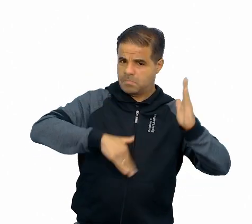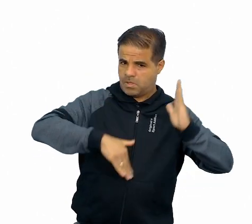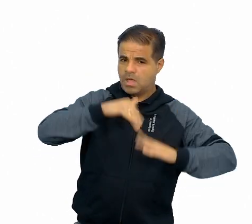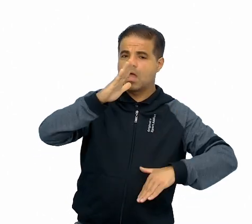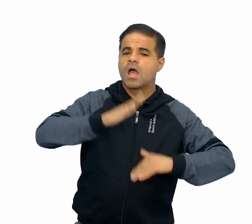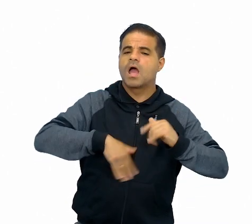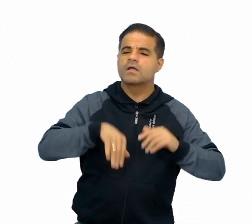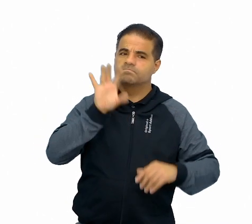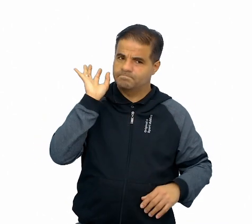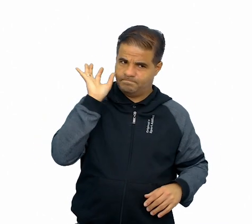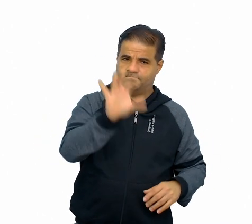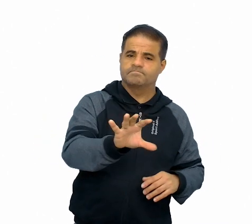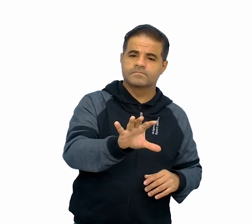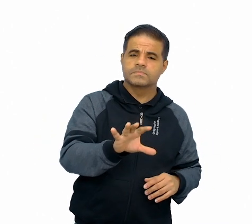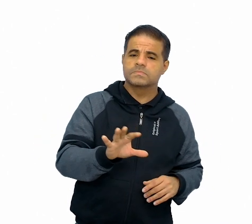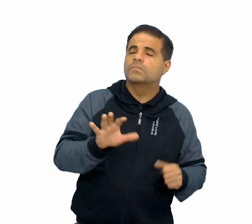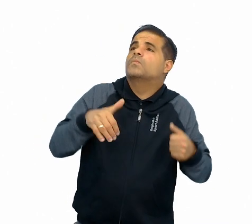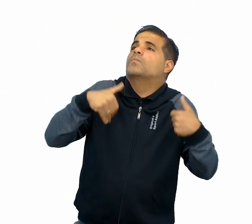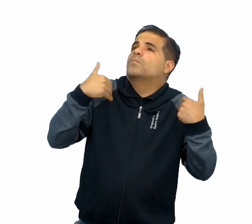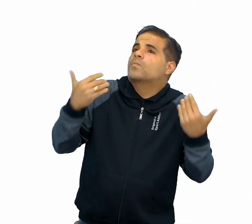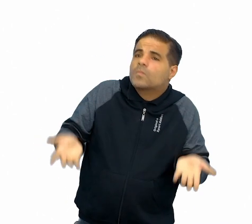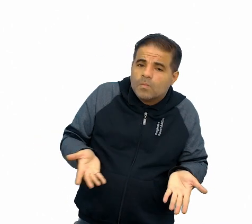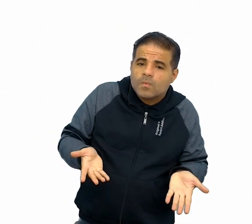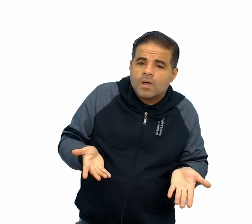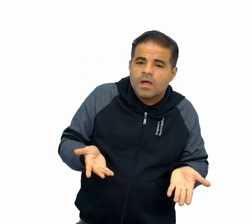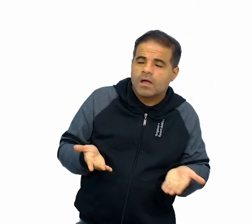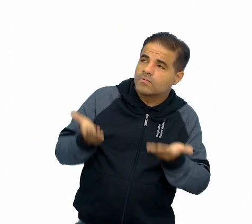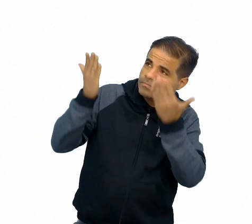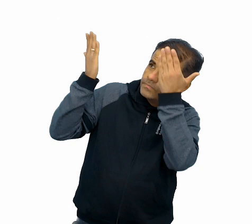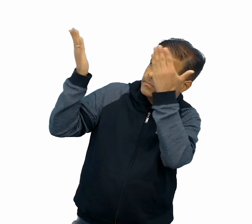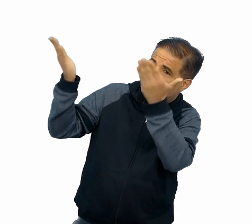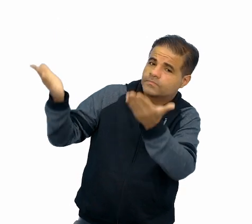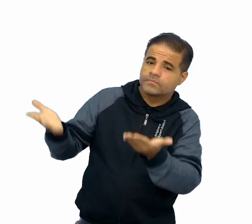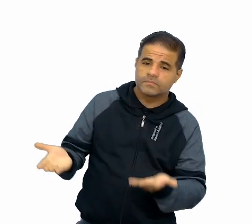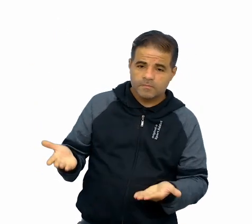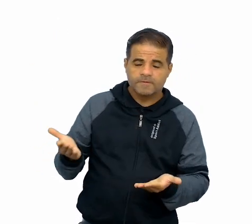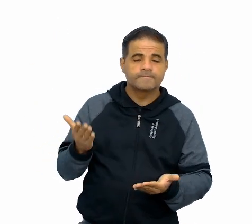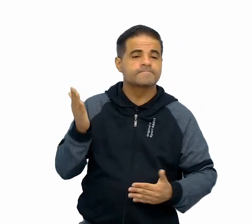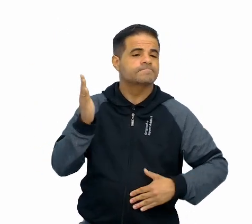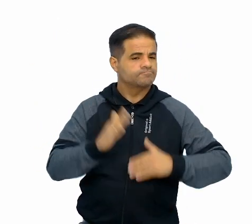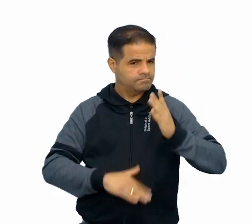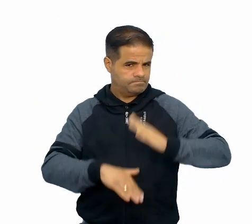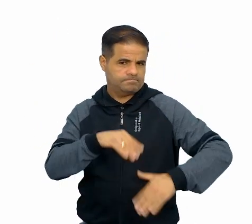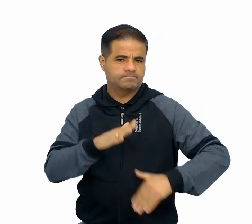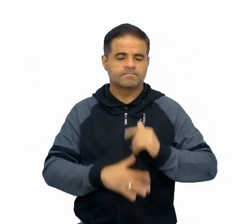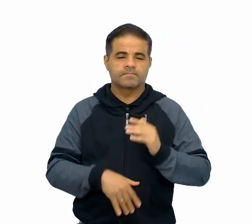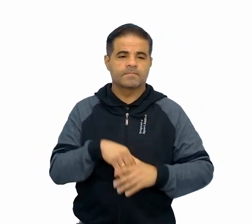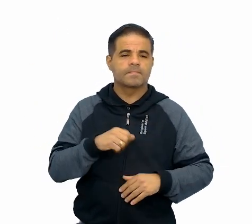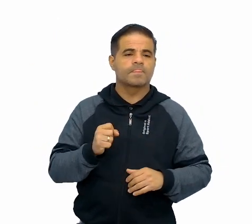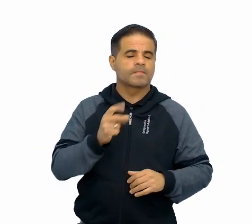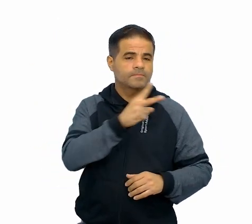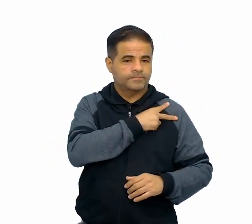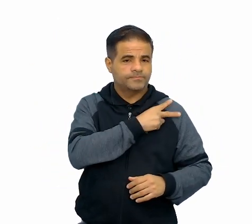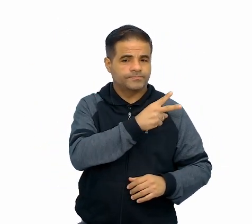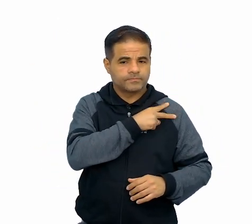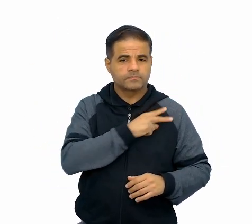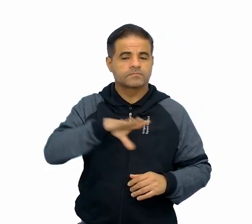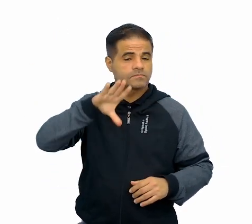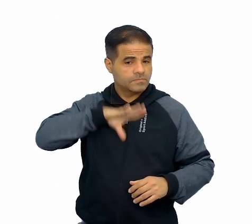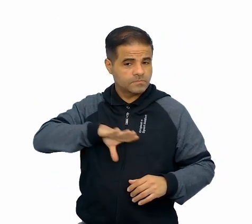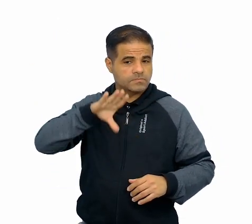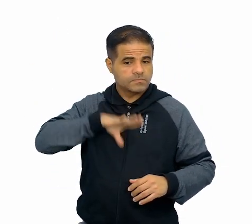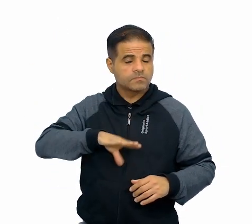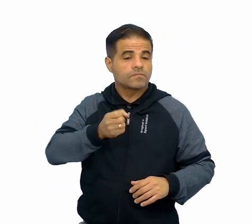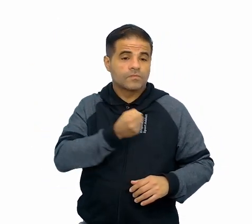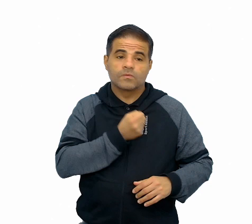em jogo são as que aparecem aí na tela, né? Então, a habilidade do segundo ano de língua portuguesa,